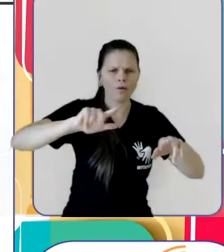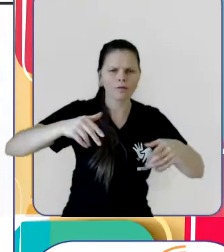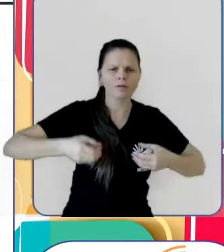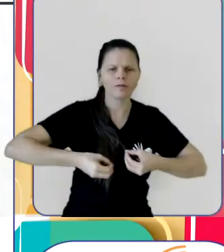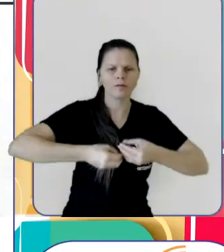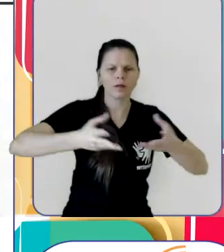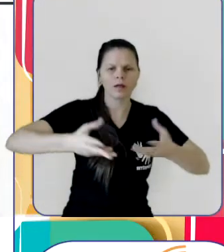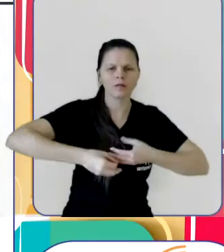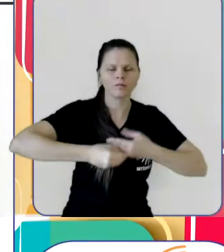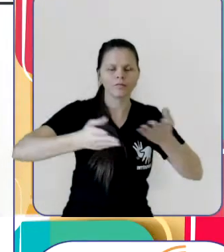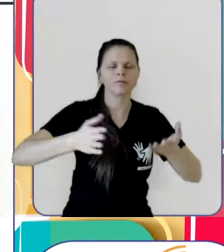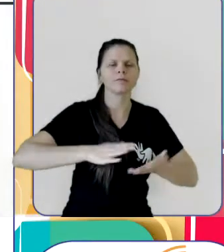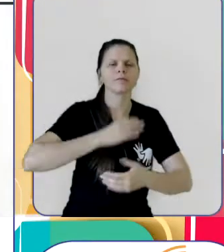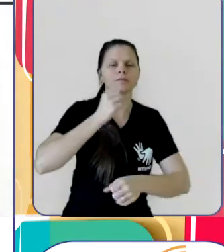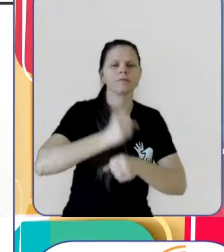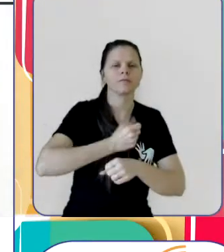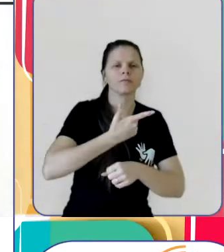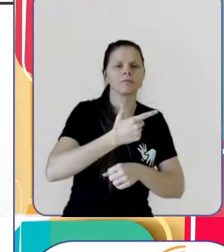Imunizações ele foi criado em